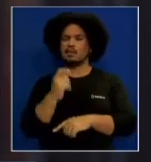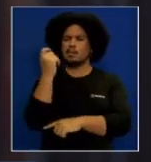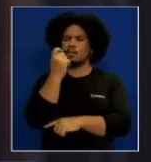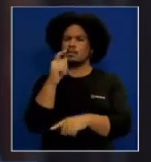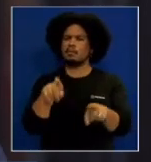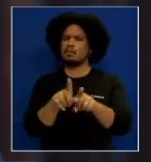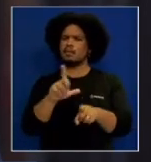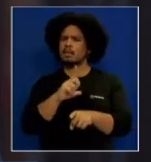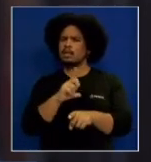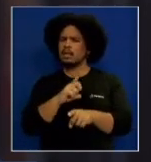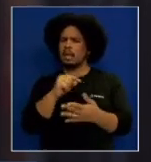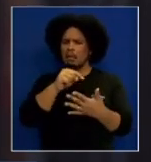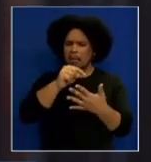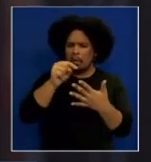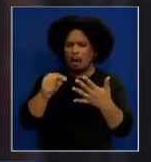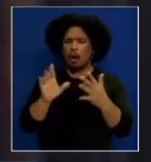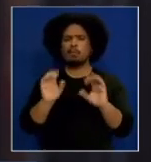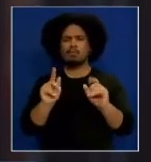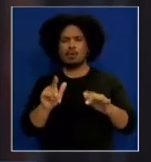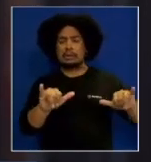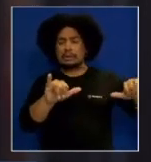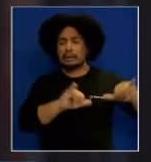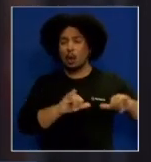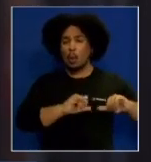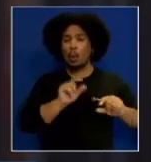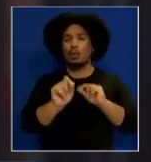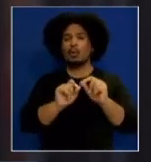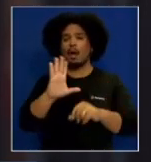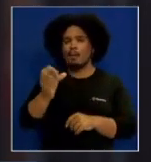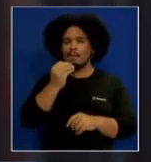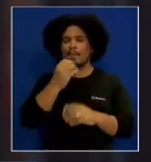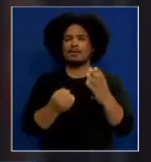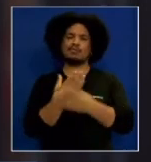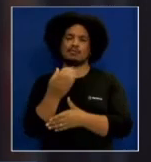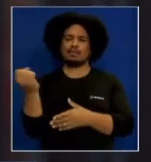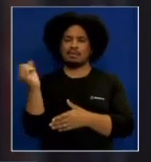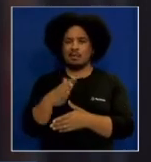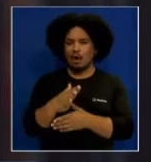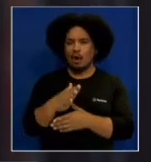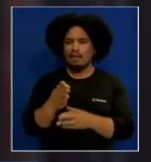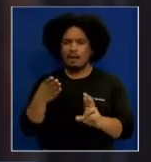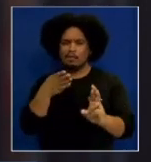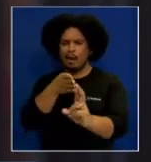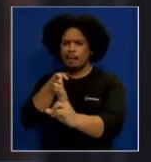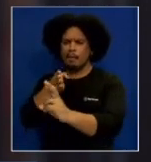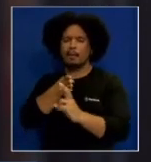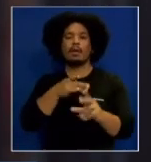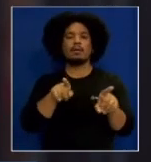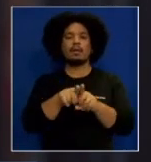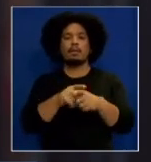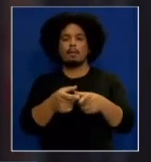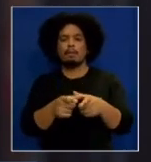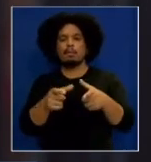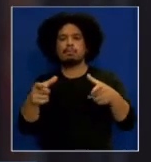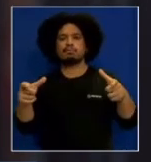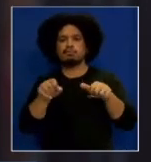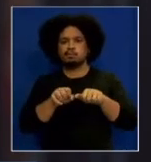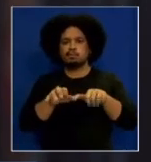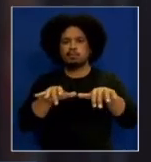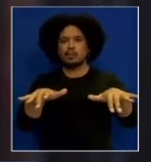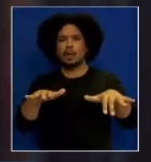também aí no meio de tanta dor uma oportunidade de criar novas referências e de ampliar assim